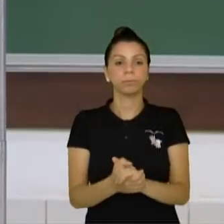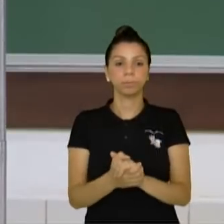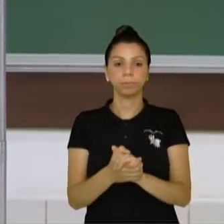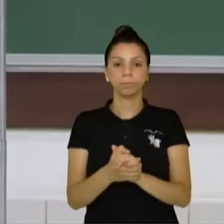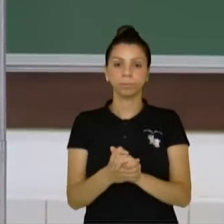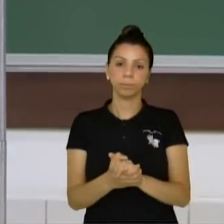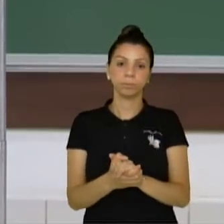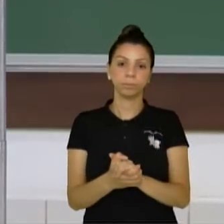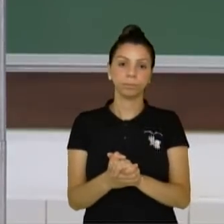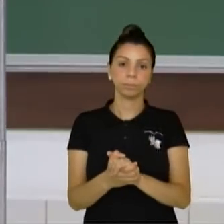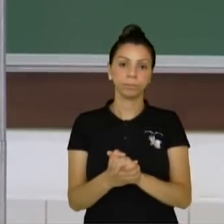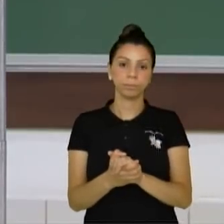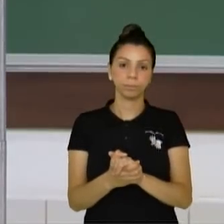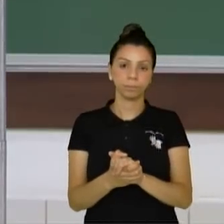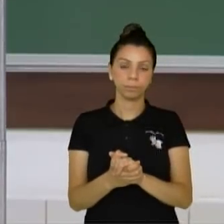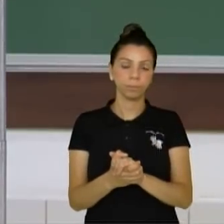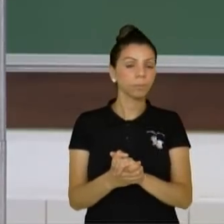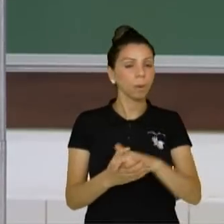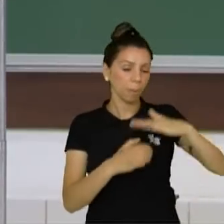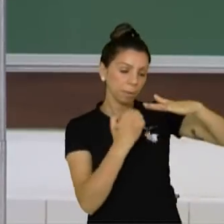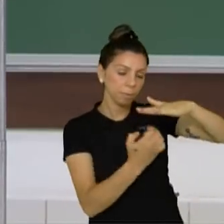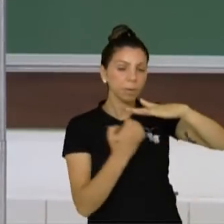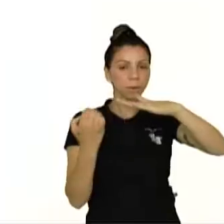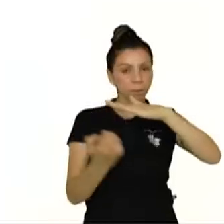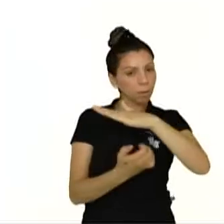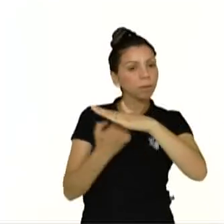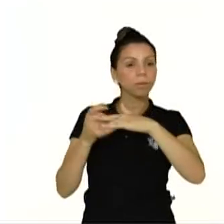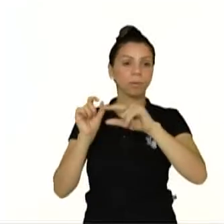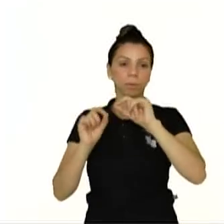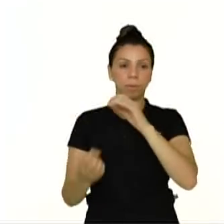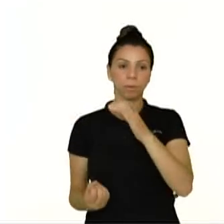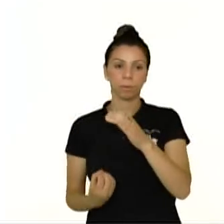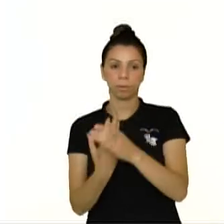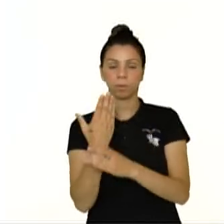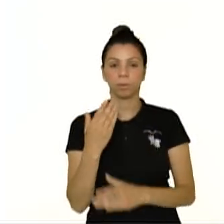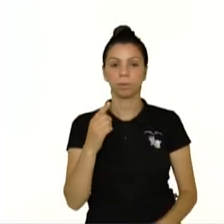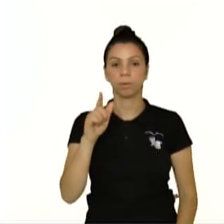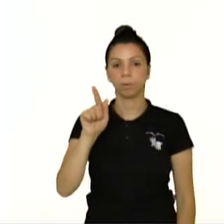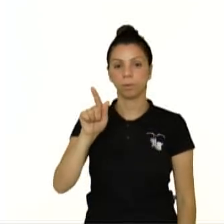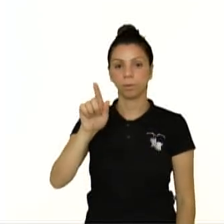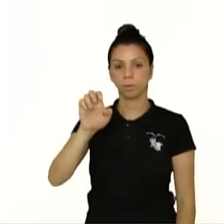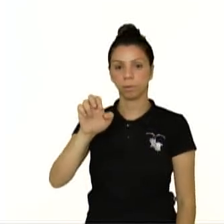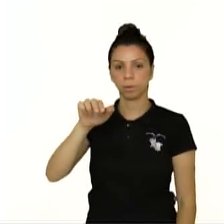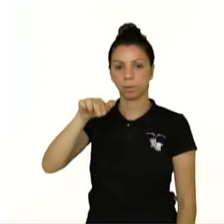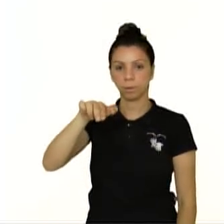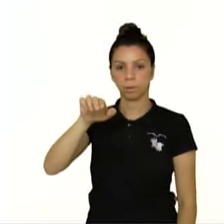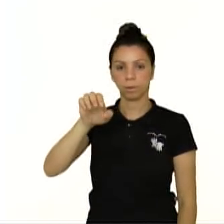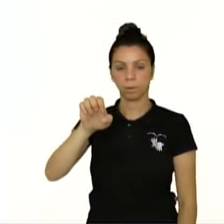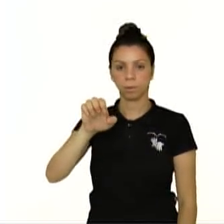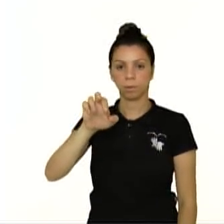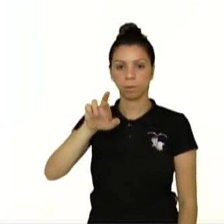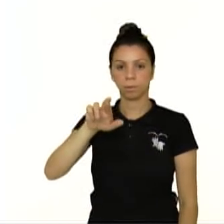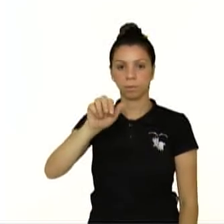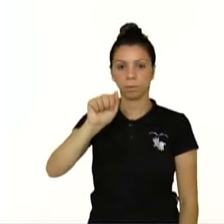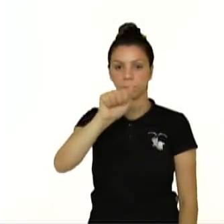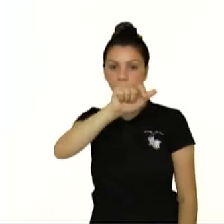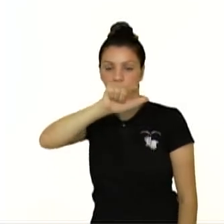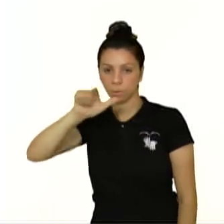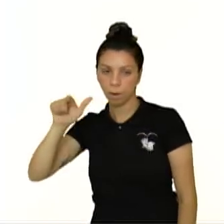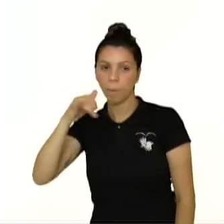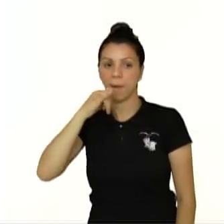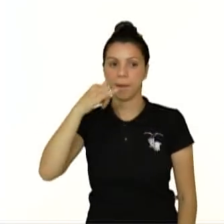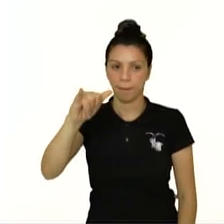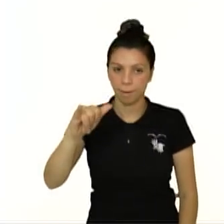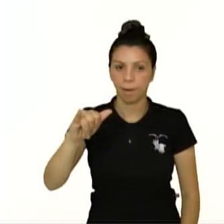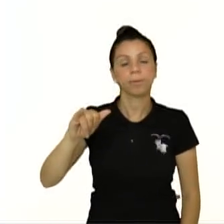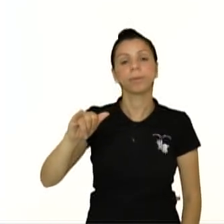entre algumas empresas que fundaram a General Electric em 1892 e que